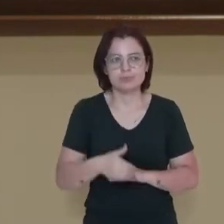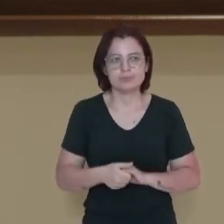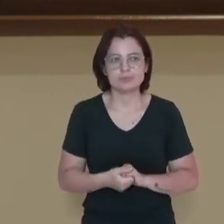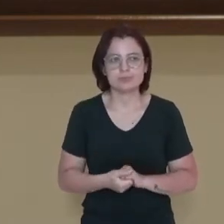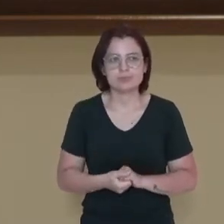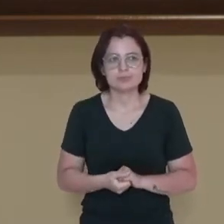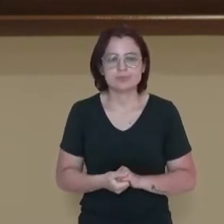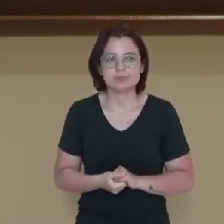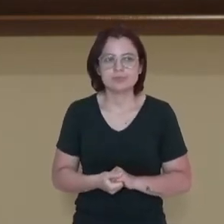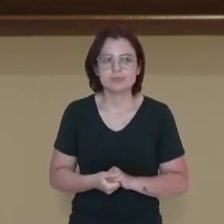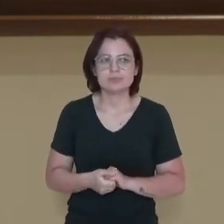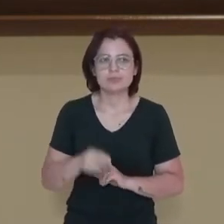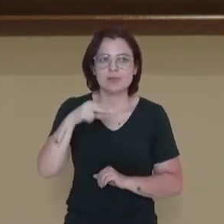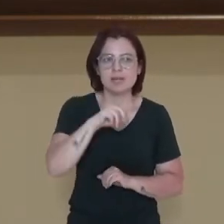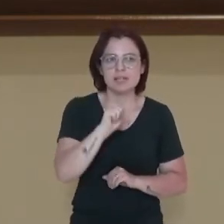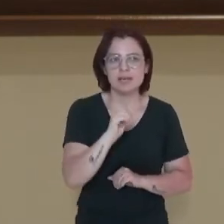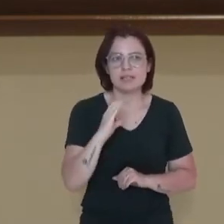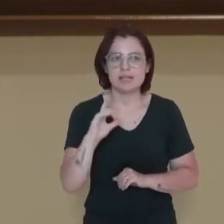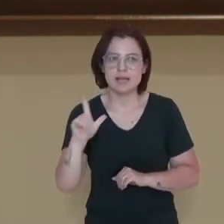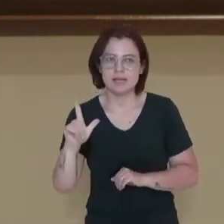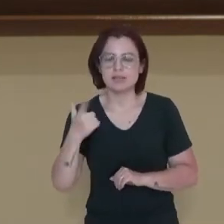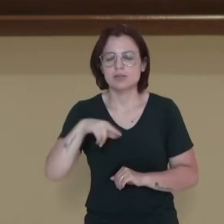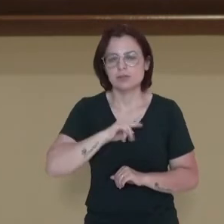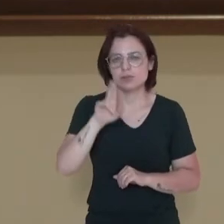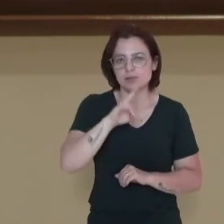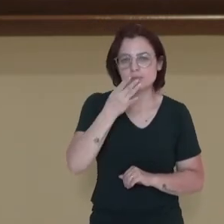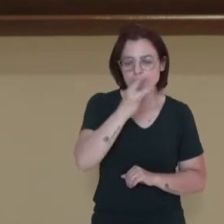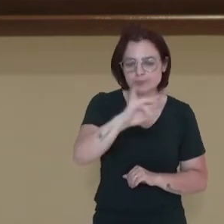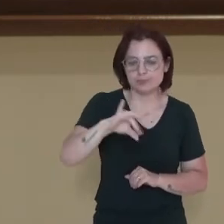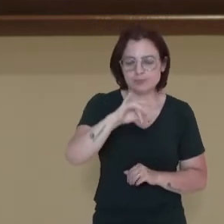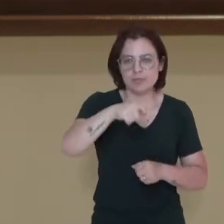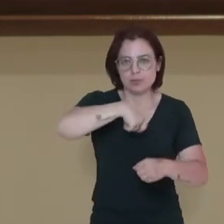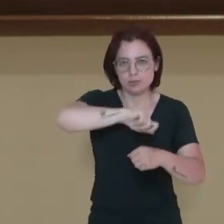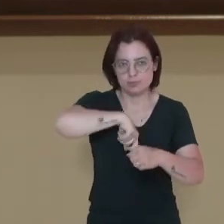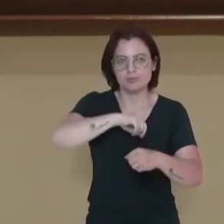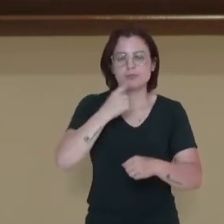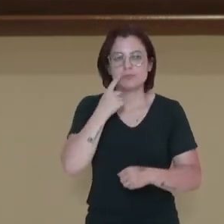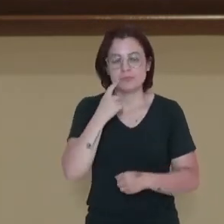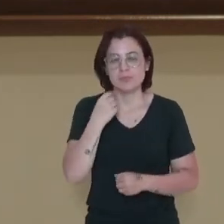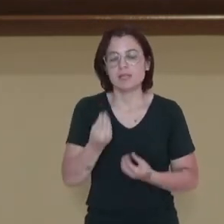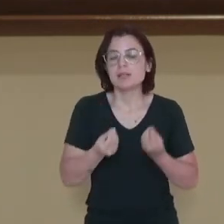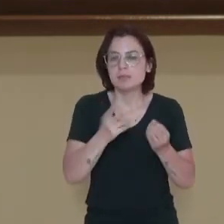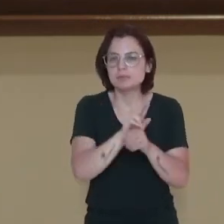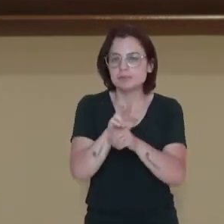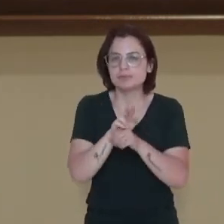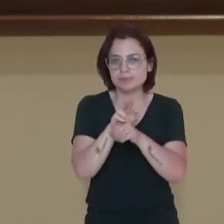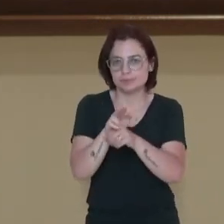utilizado diariamente para salgar os alimentos e também é utilizado para conservar os alimentos.